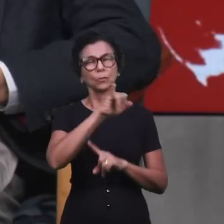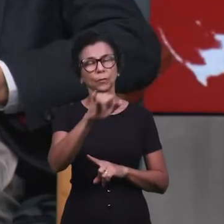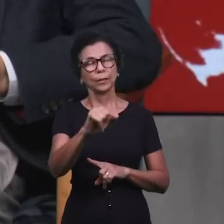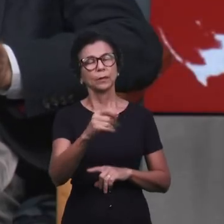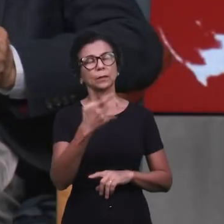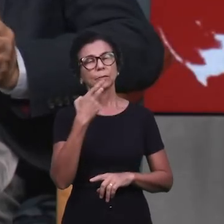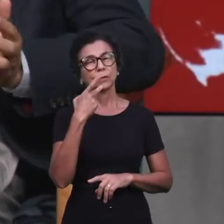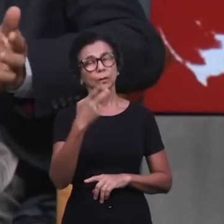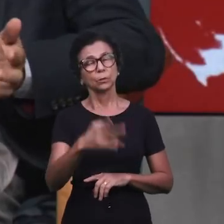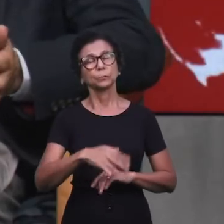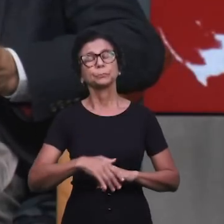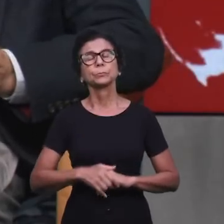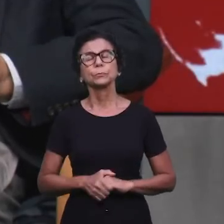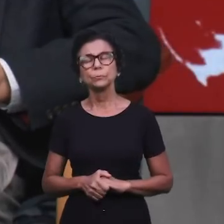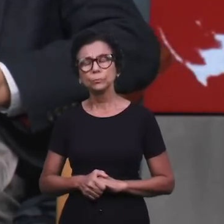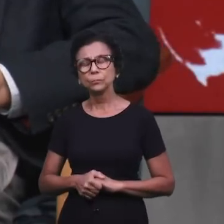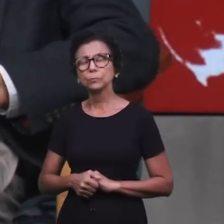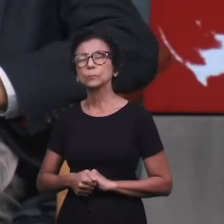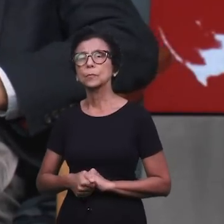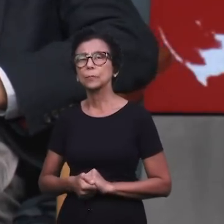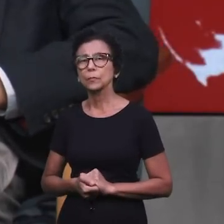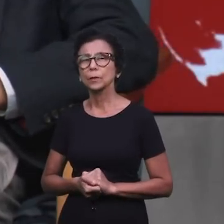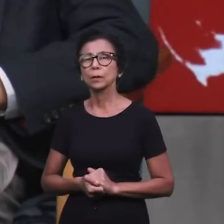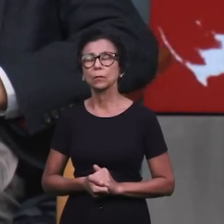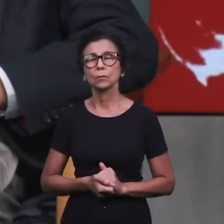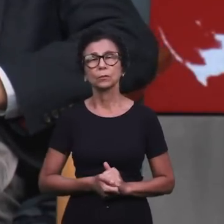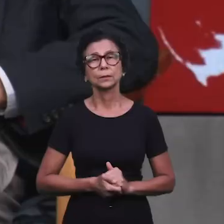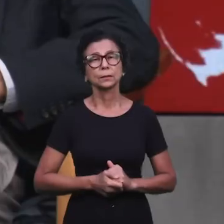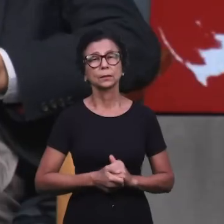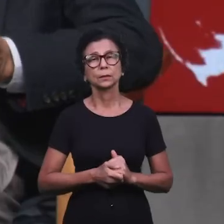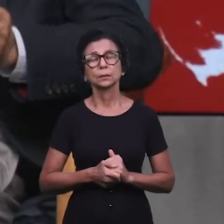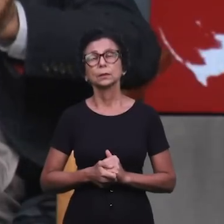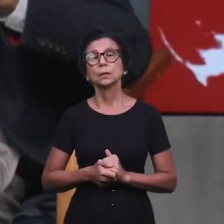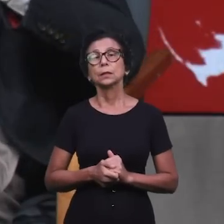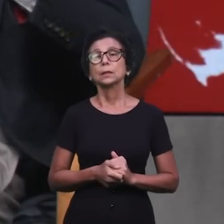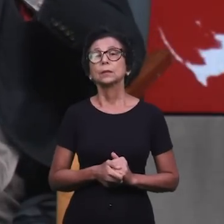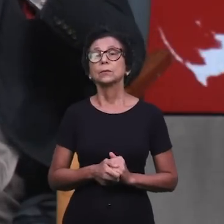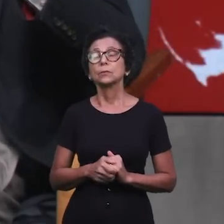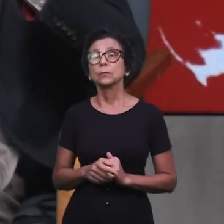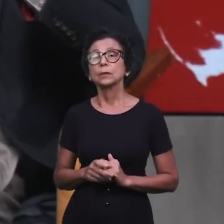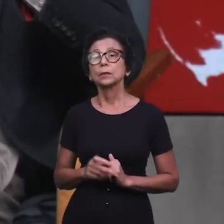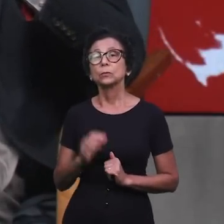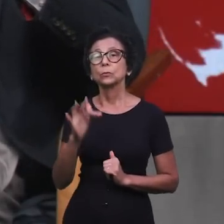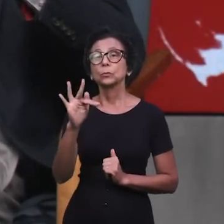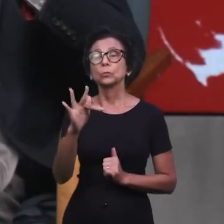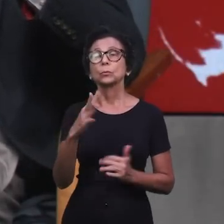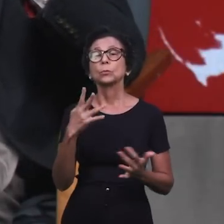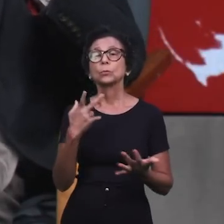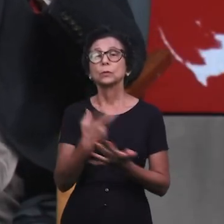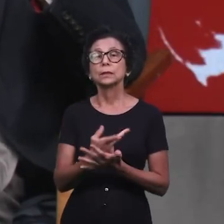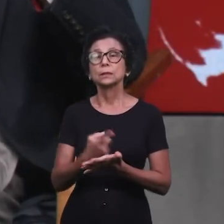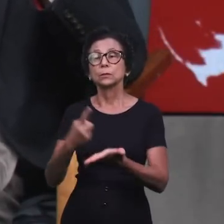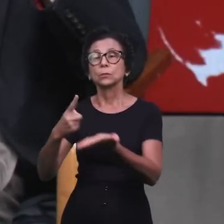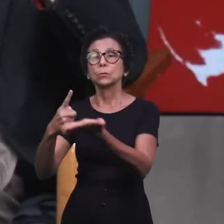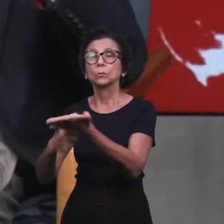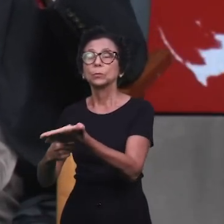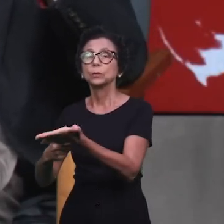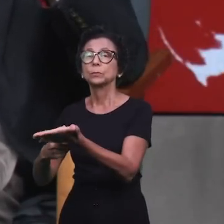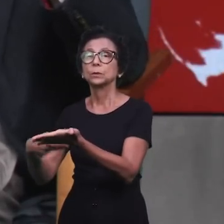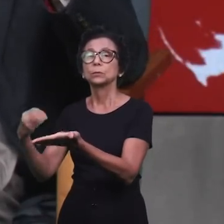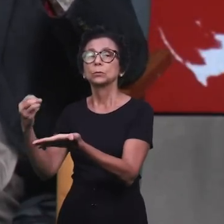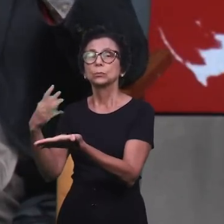aliança, não como a que eu fiz quando os tirei do Egito. De que forma essa nova aliança? Essa nova aliança